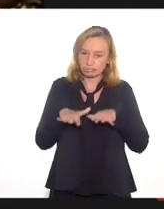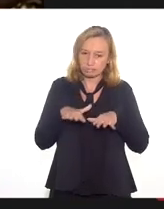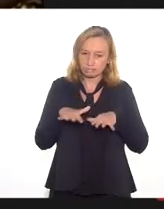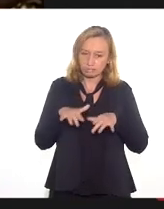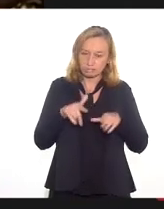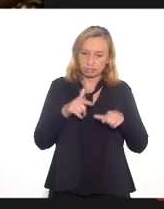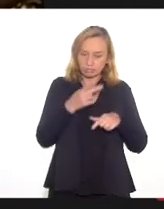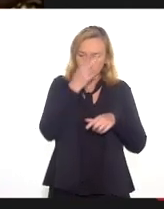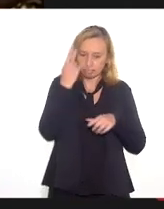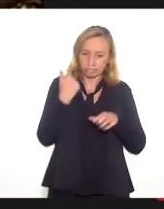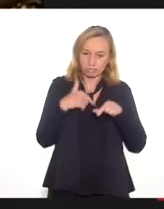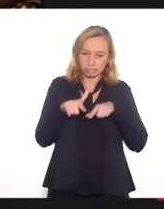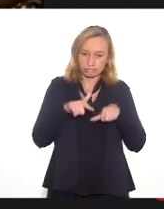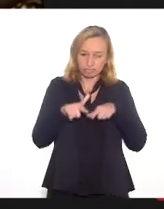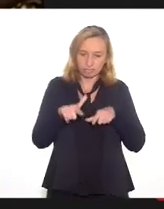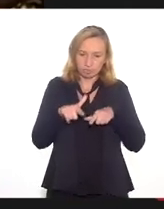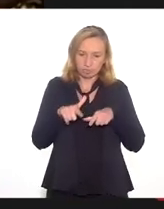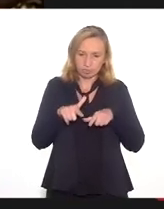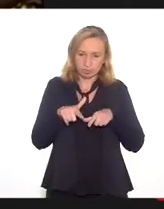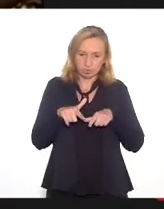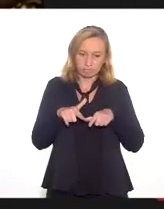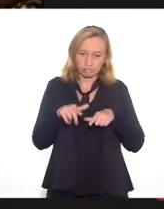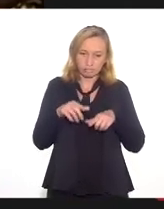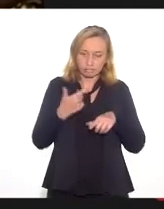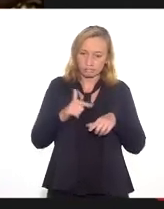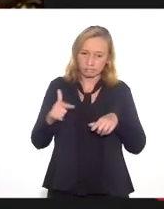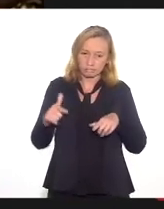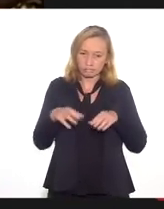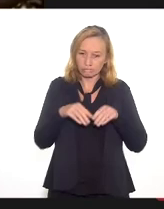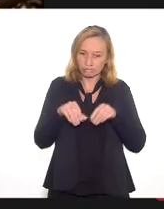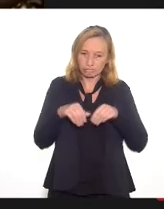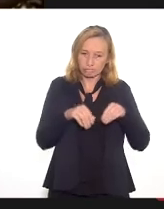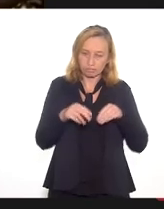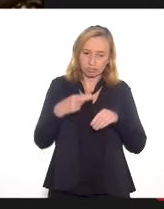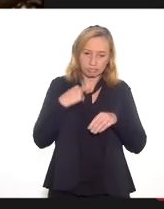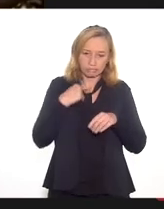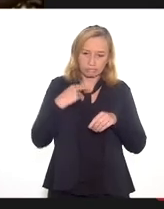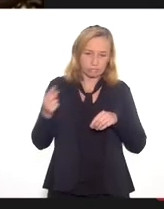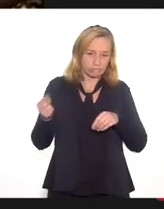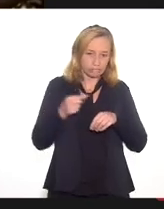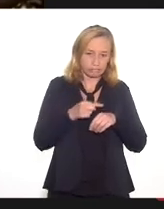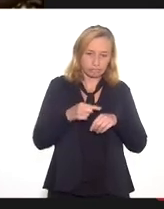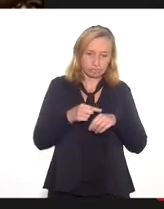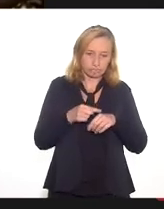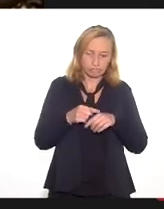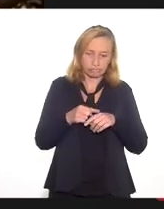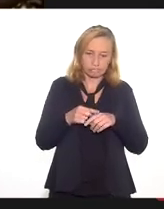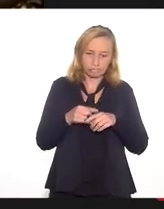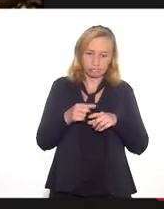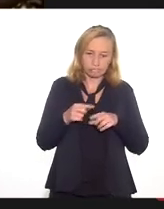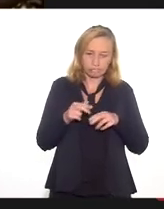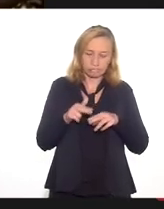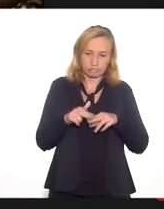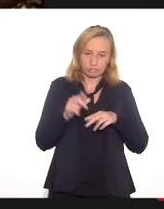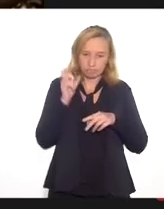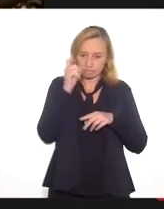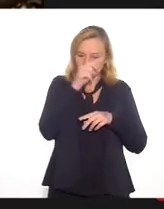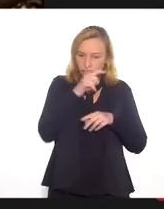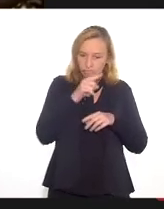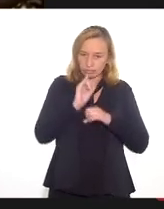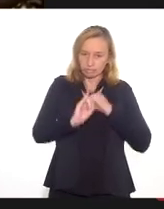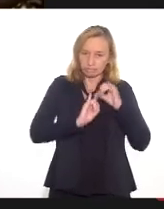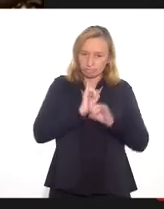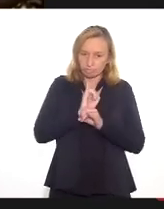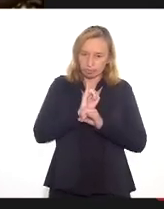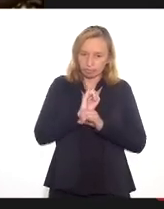trabalhadores e das trabalhadoras sem teto não pôde participar da nossa audiência por conta da dificuldade da internet